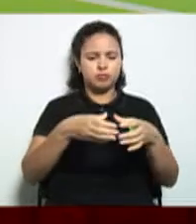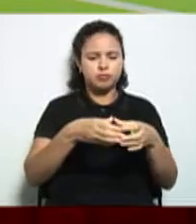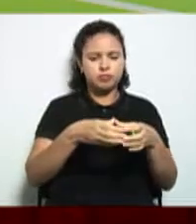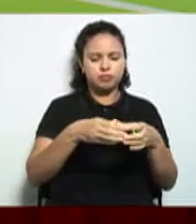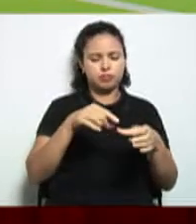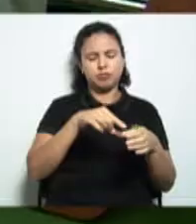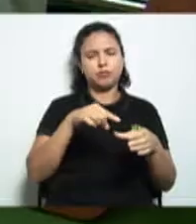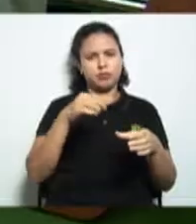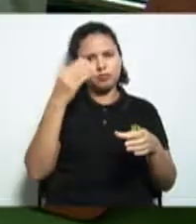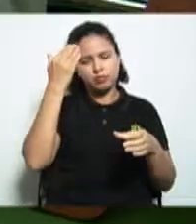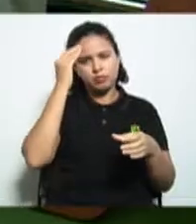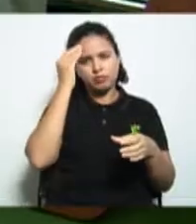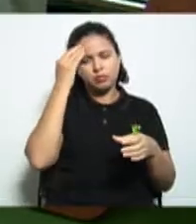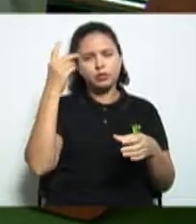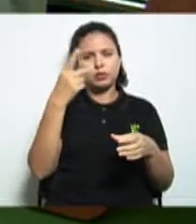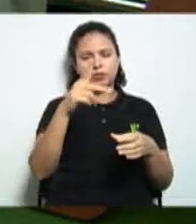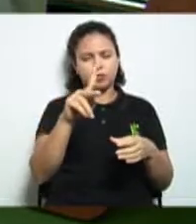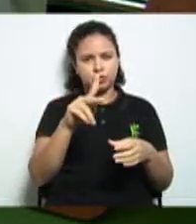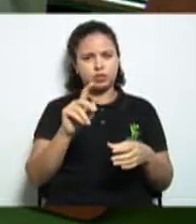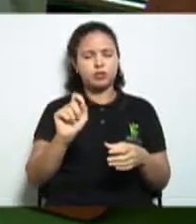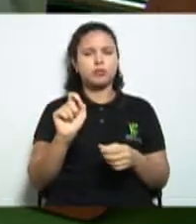entender que o seu